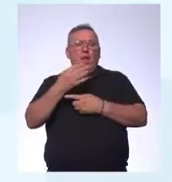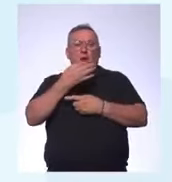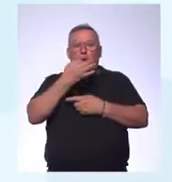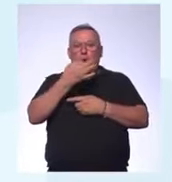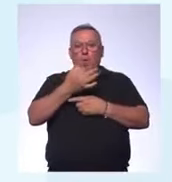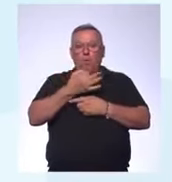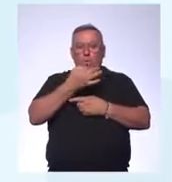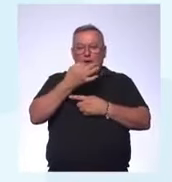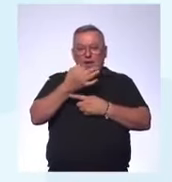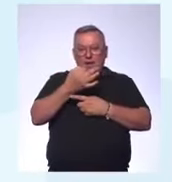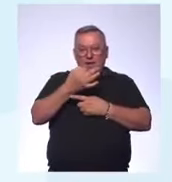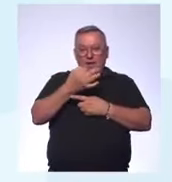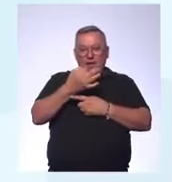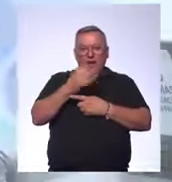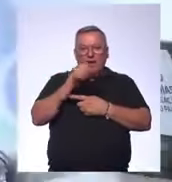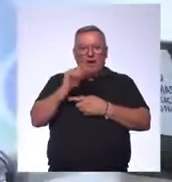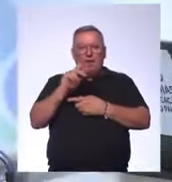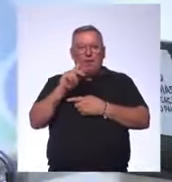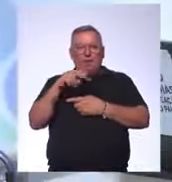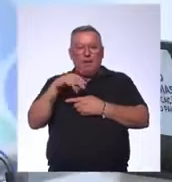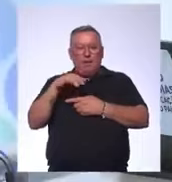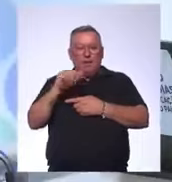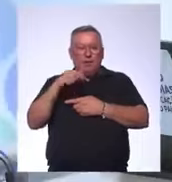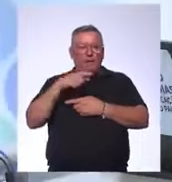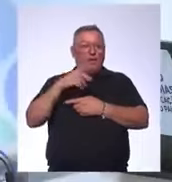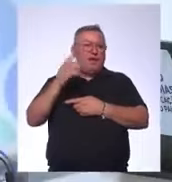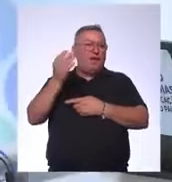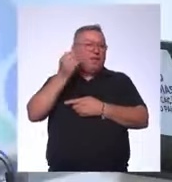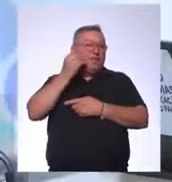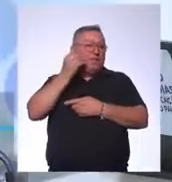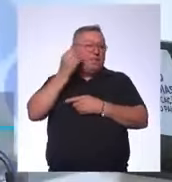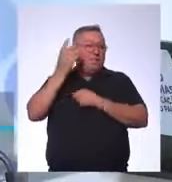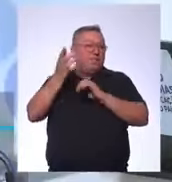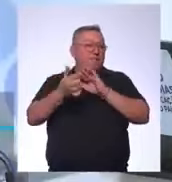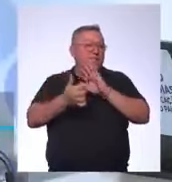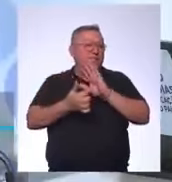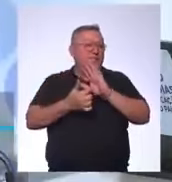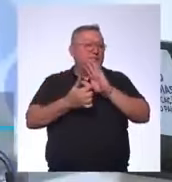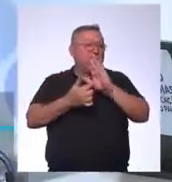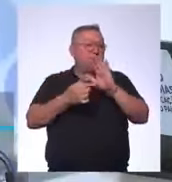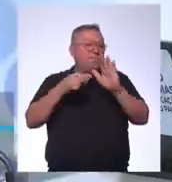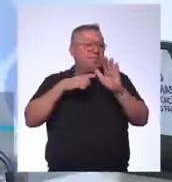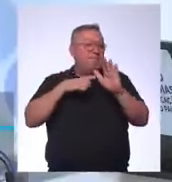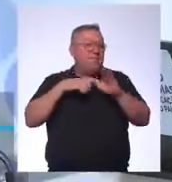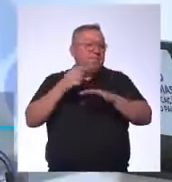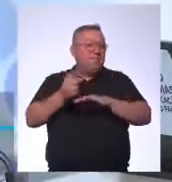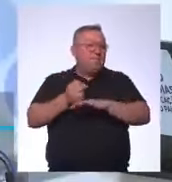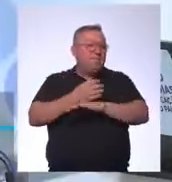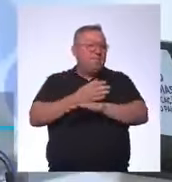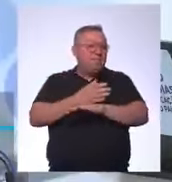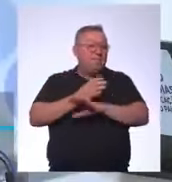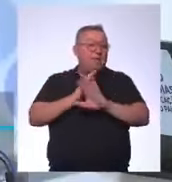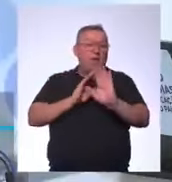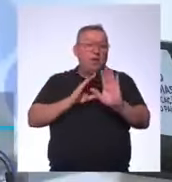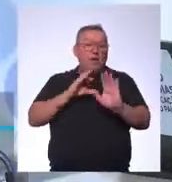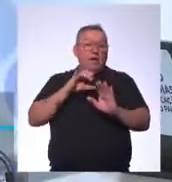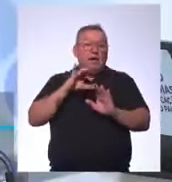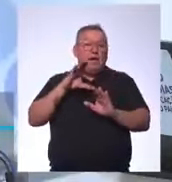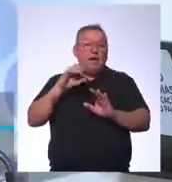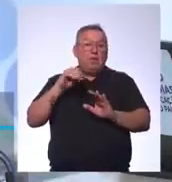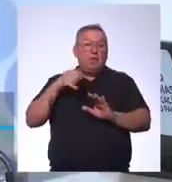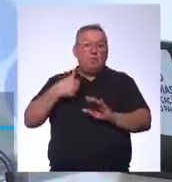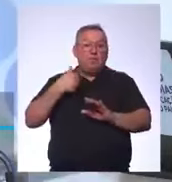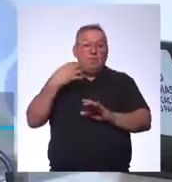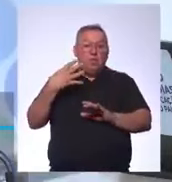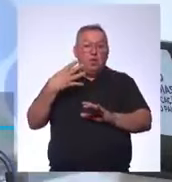opinião, certo? De apenas. Então, peraí, ela já está tentando mostrar que tem uma emoção nesse negócio. Então, Caio, 4 anos, olha,